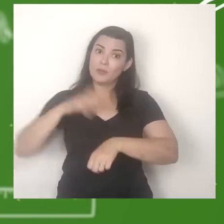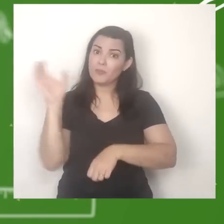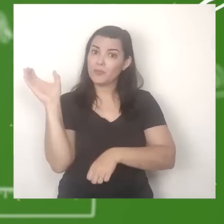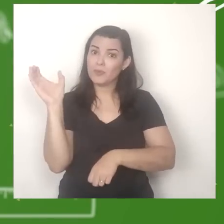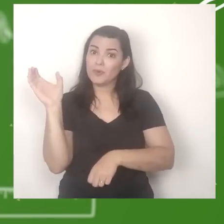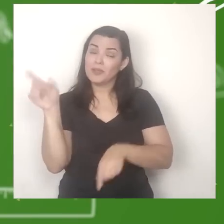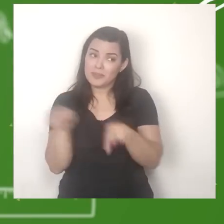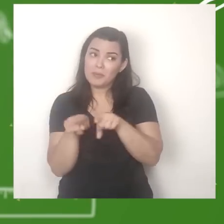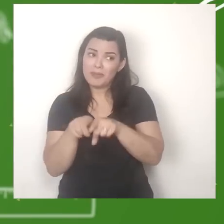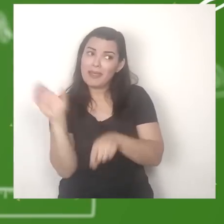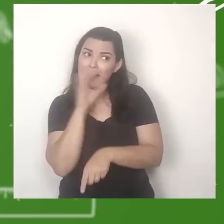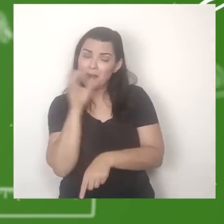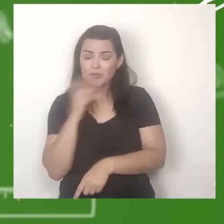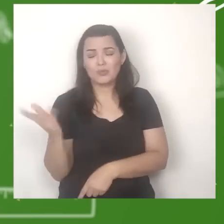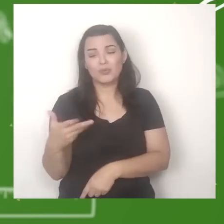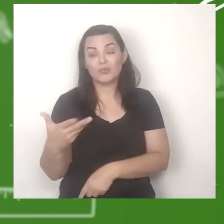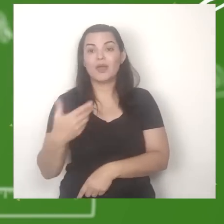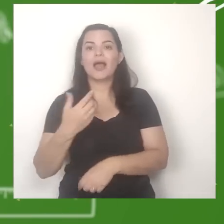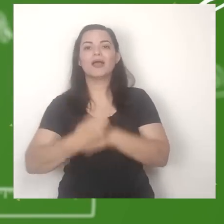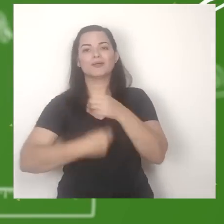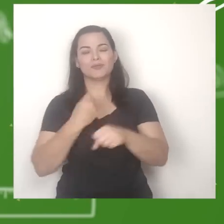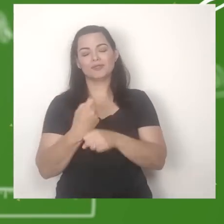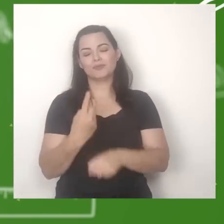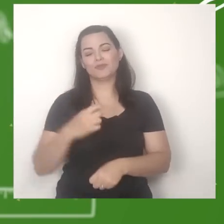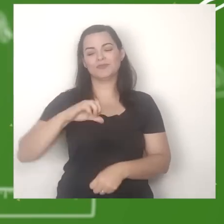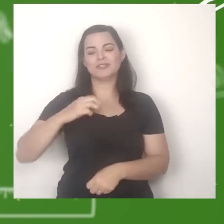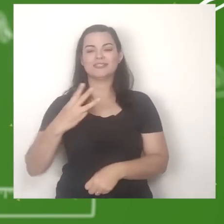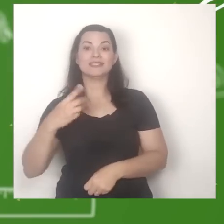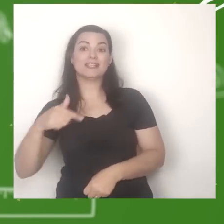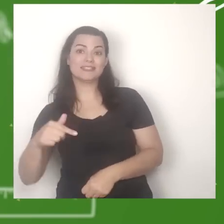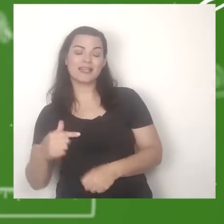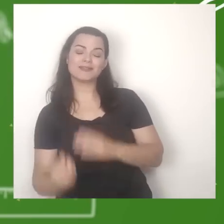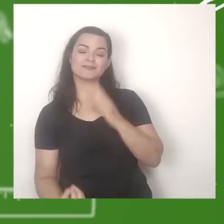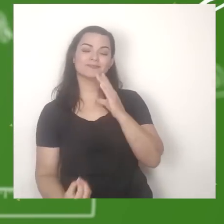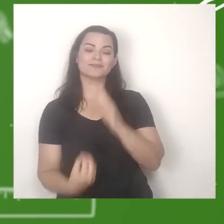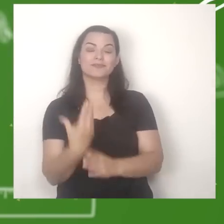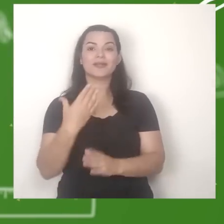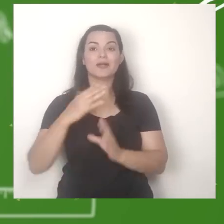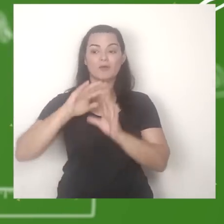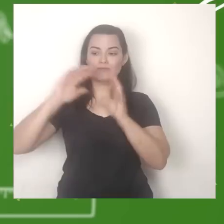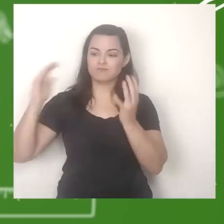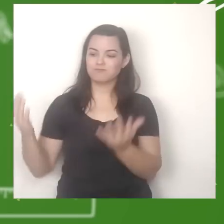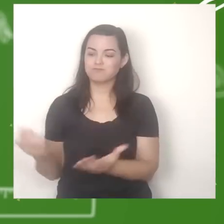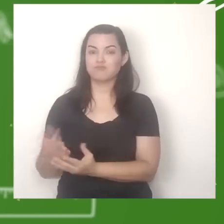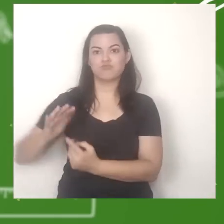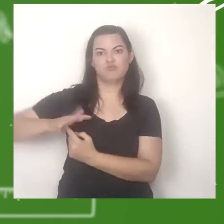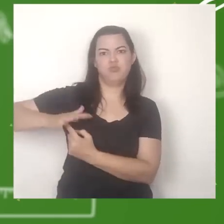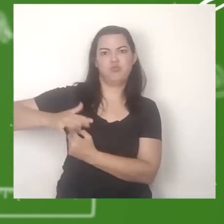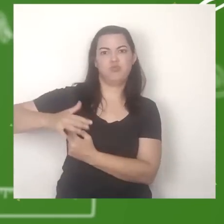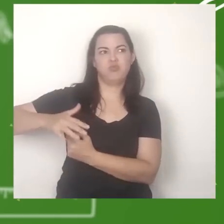também voava e em 1937 apareceu a turbina.